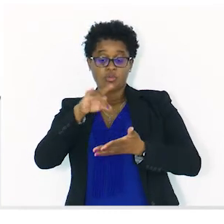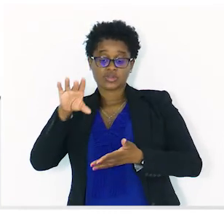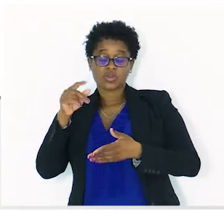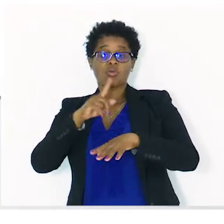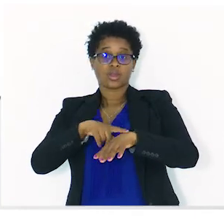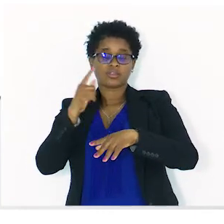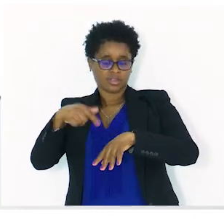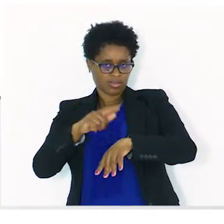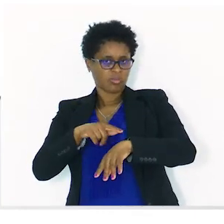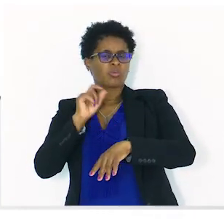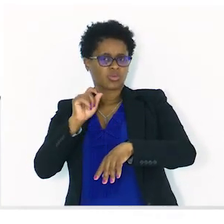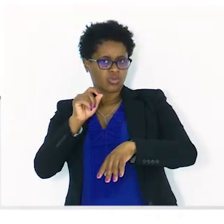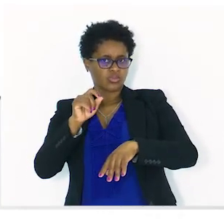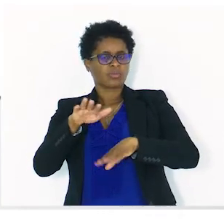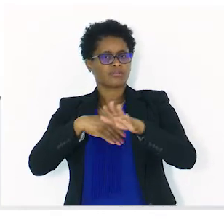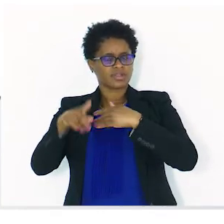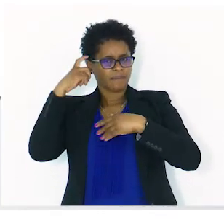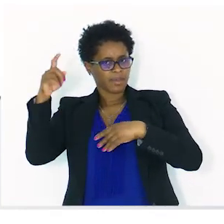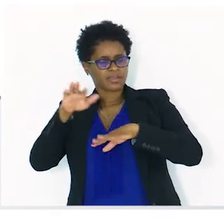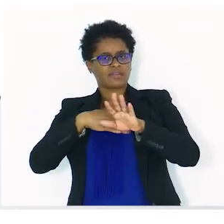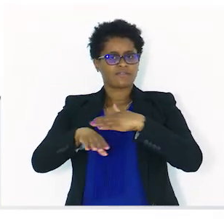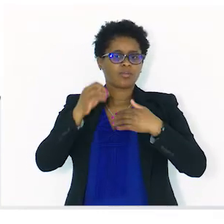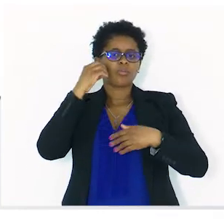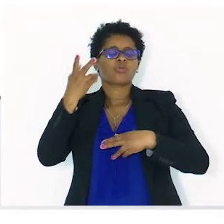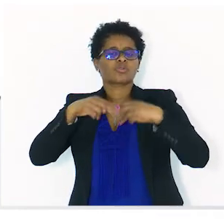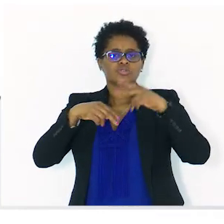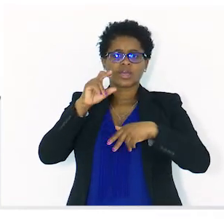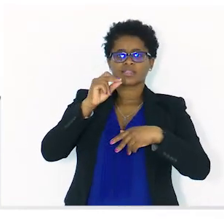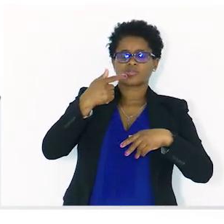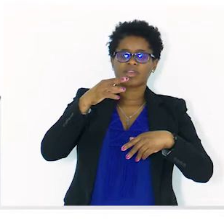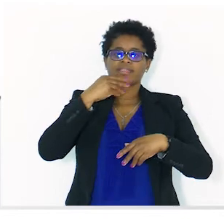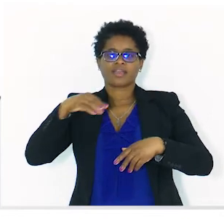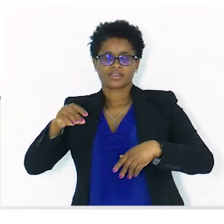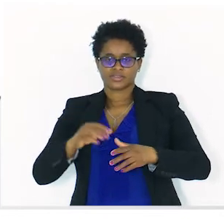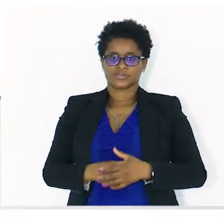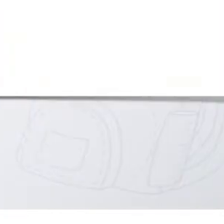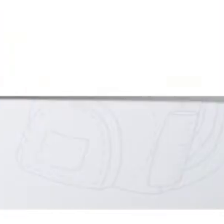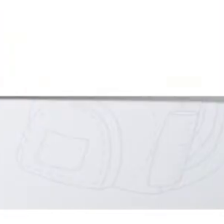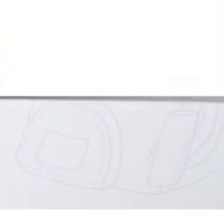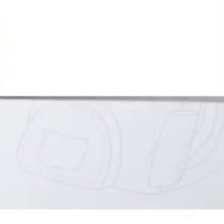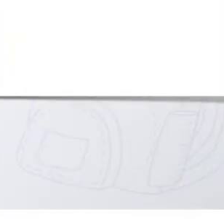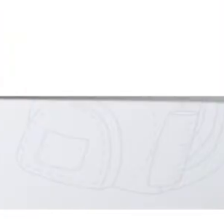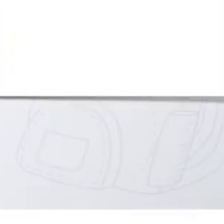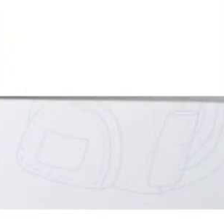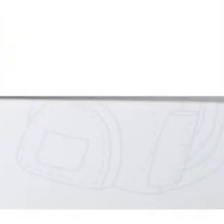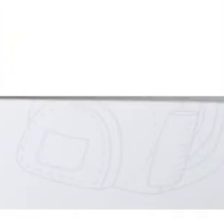para fazerem. Pensem lá e resolvam. Como é que é constituir a atmosfera terrestre?